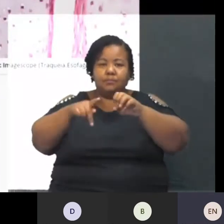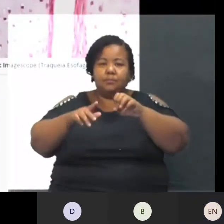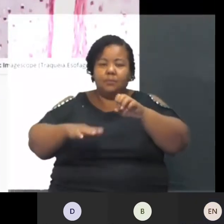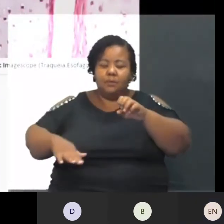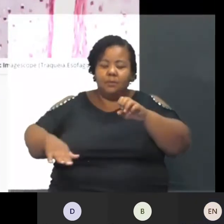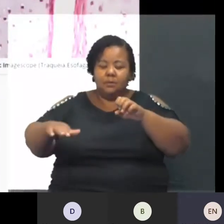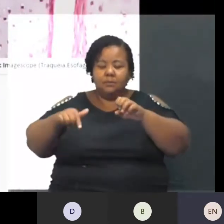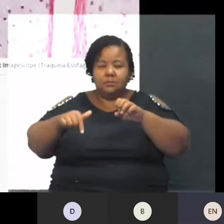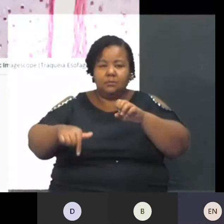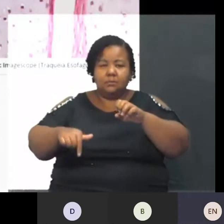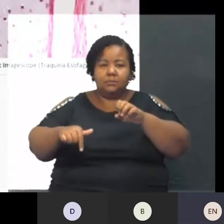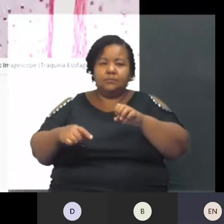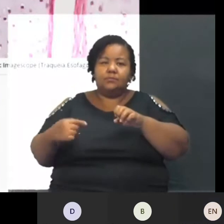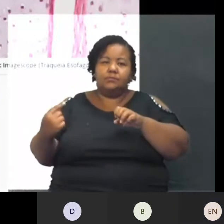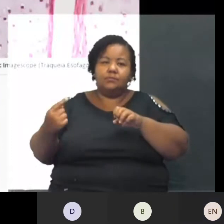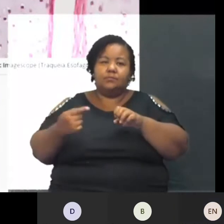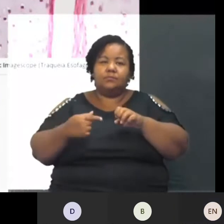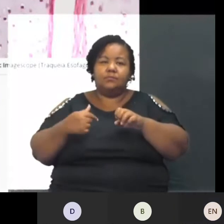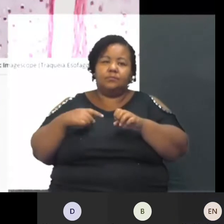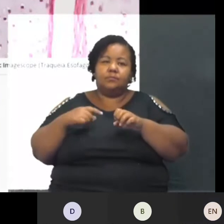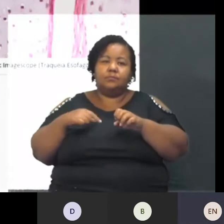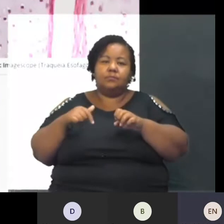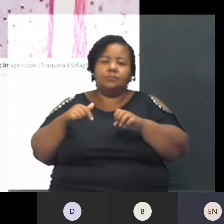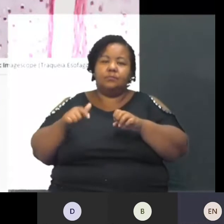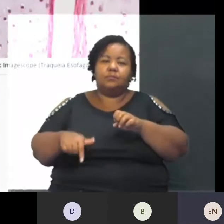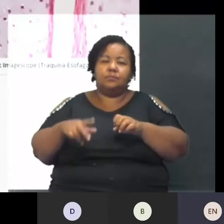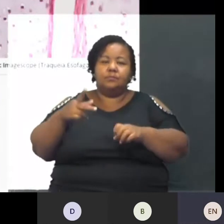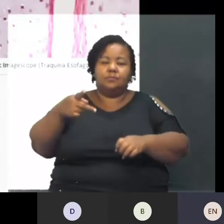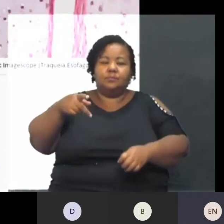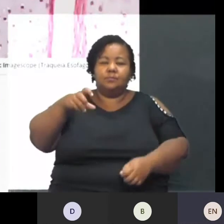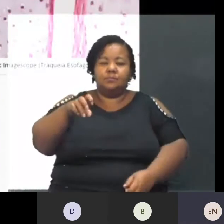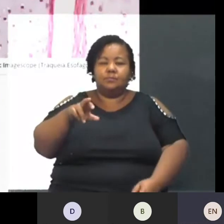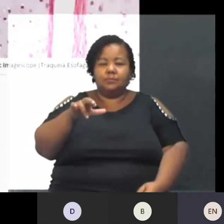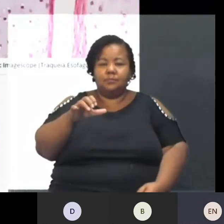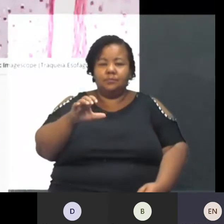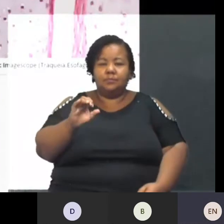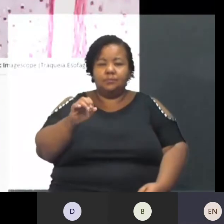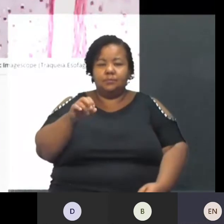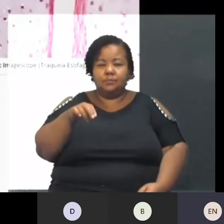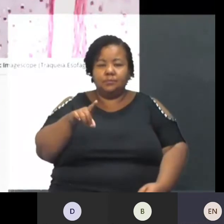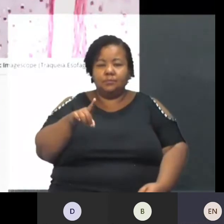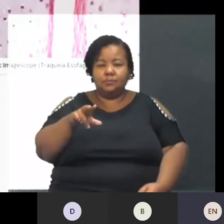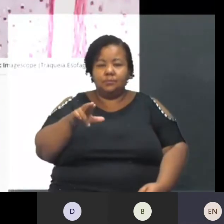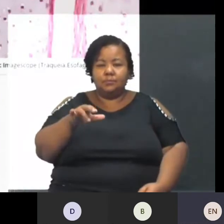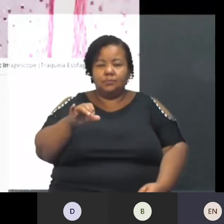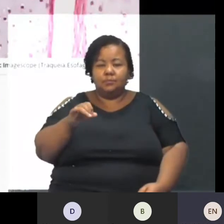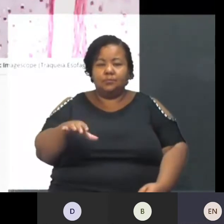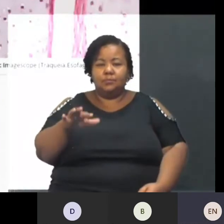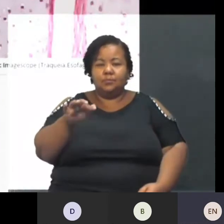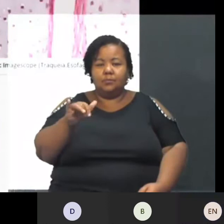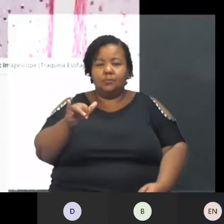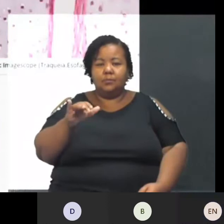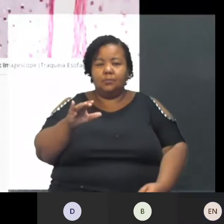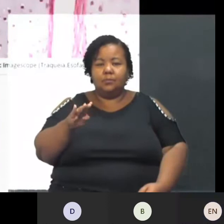região, nós temos o pericôndrio chamado pericôndrio